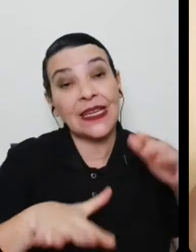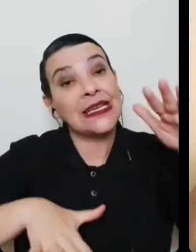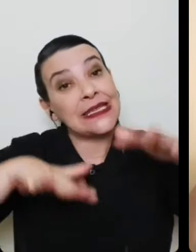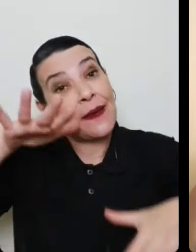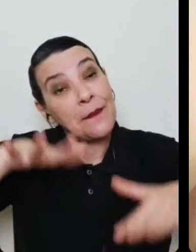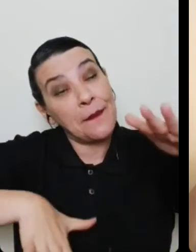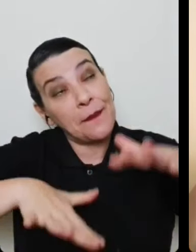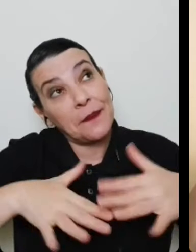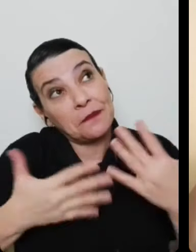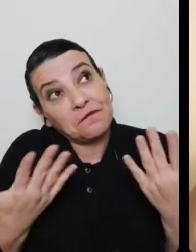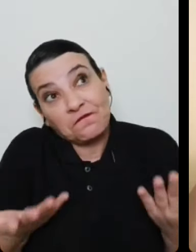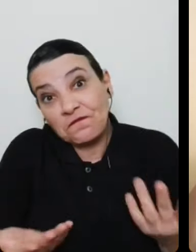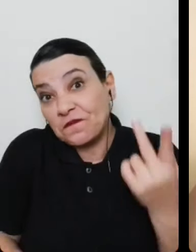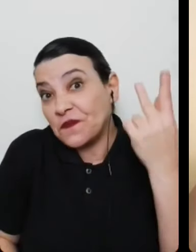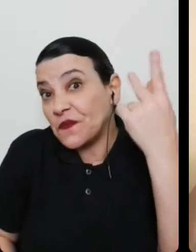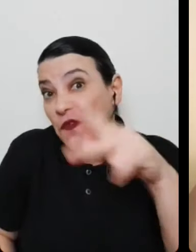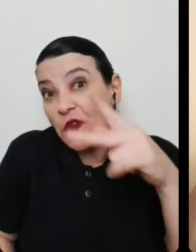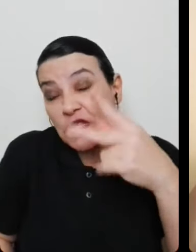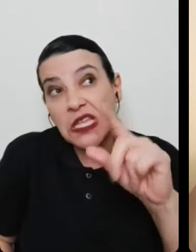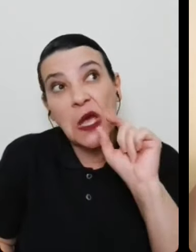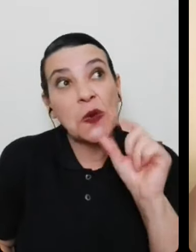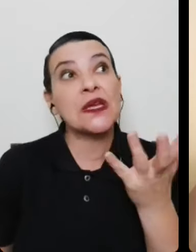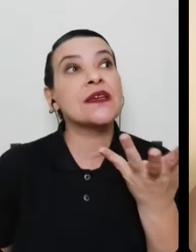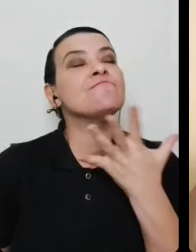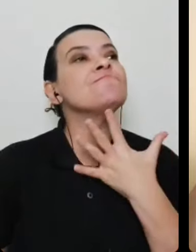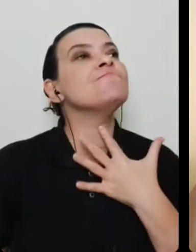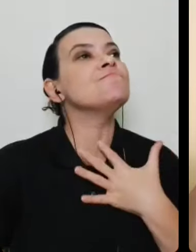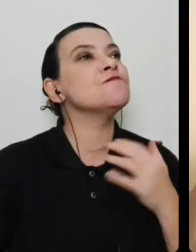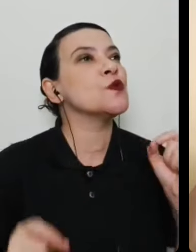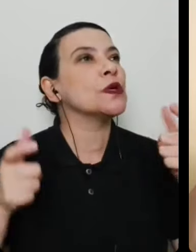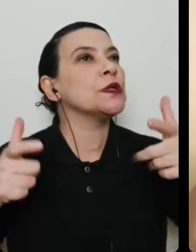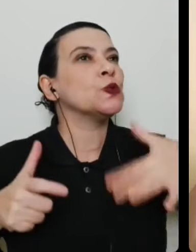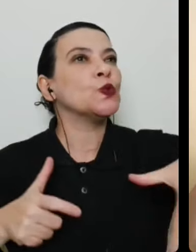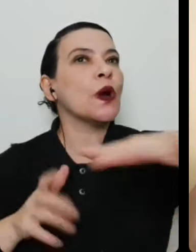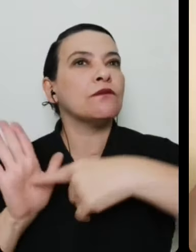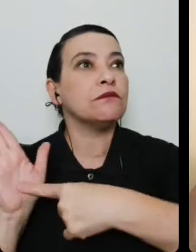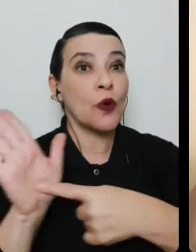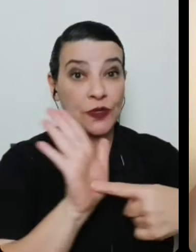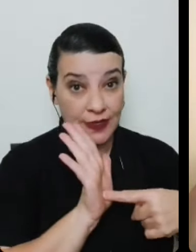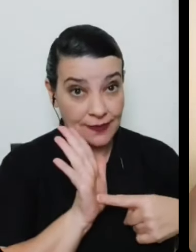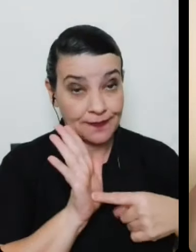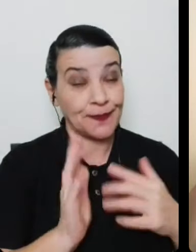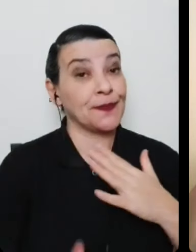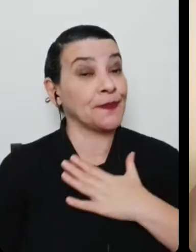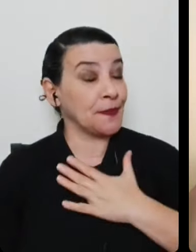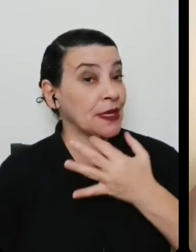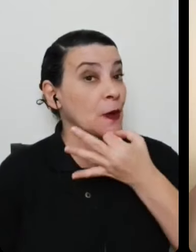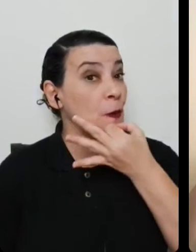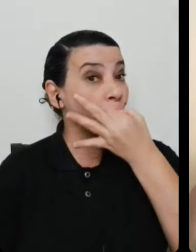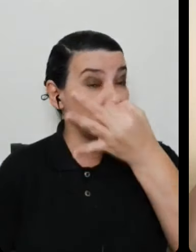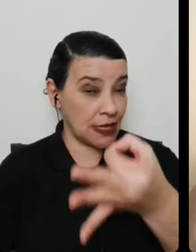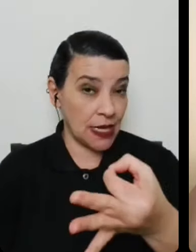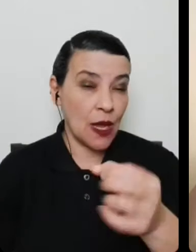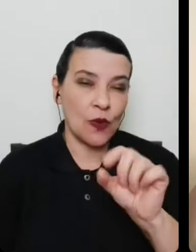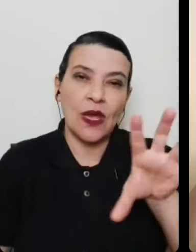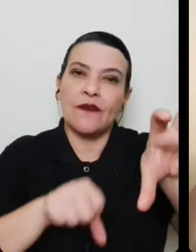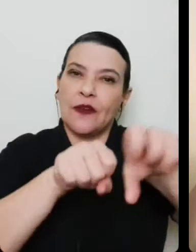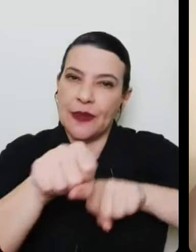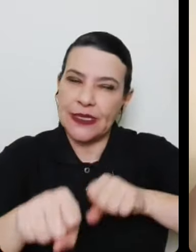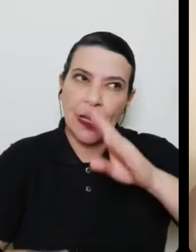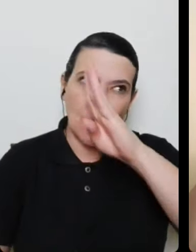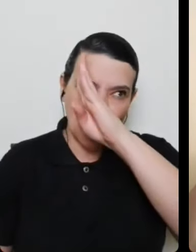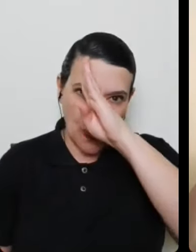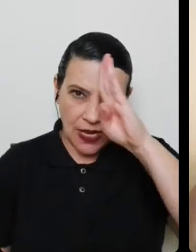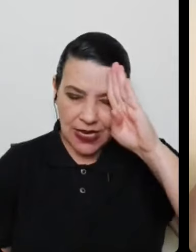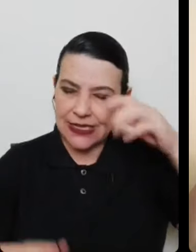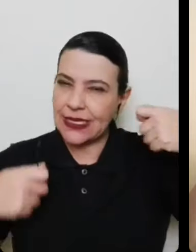dependendo de como você expõe aquilo que você quer naquele espaço. Eu acho que a formação acadêmica tem que